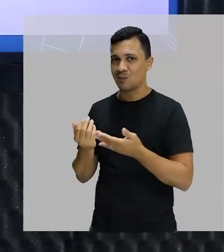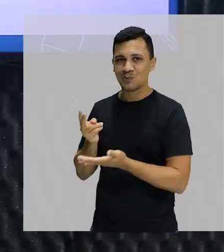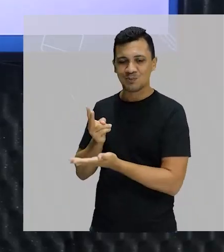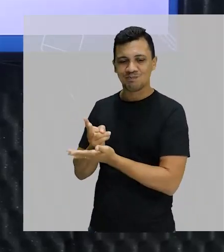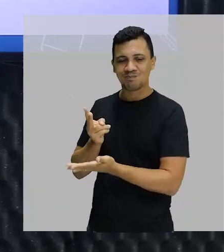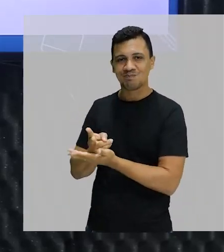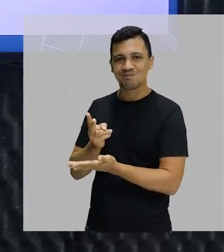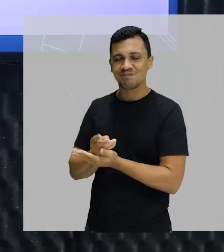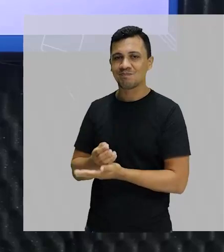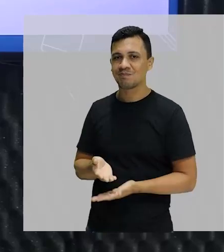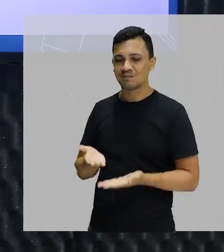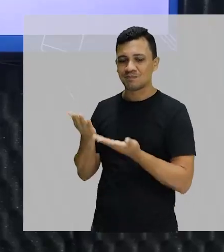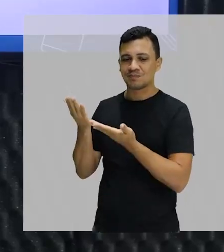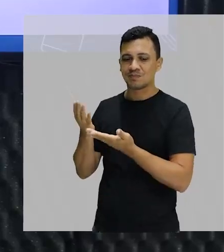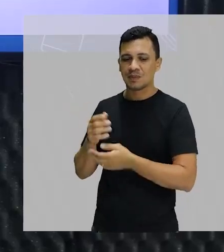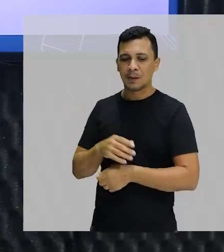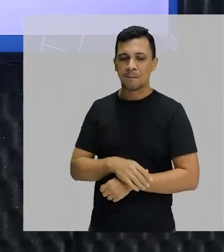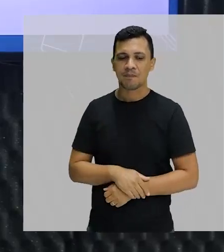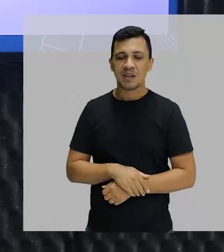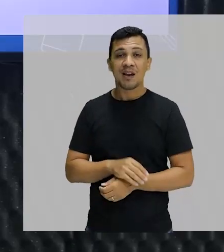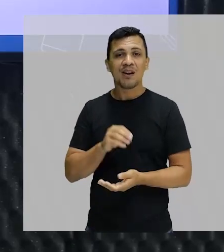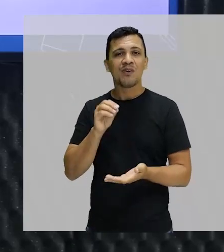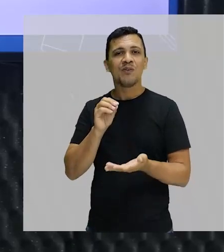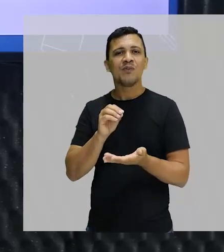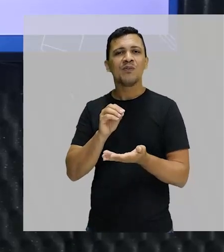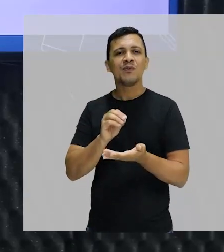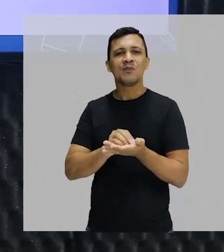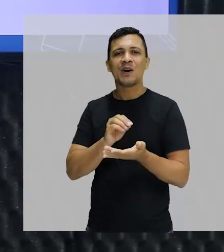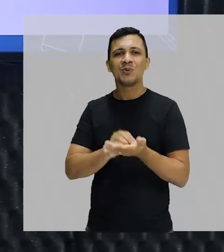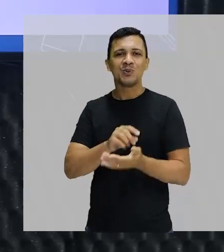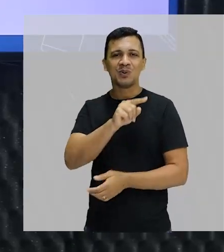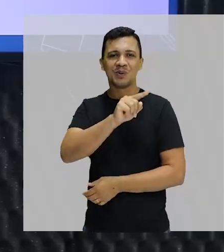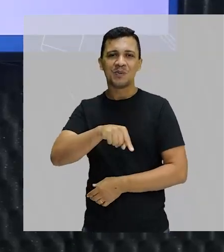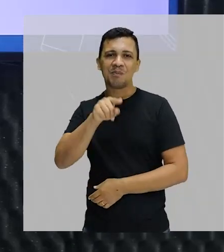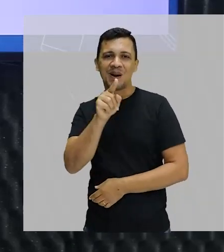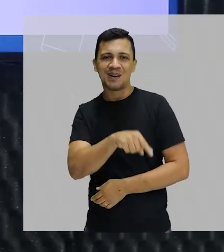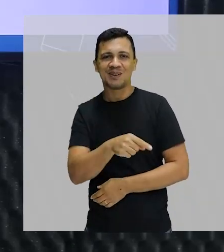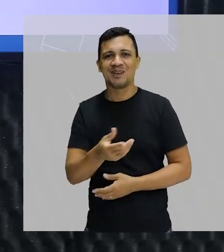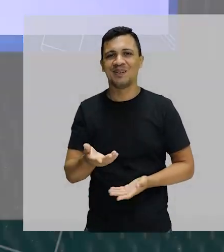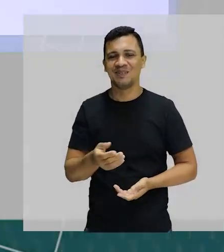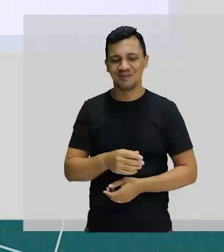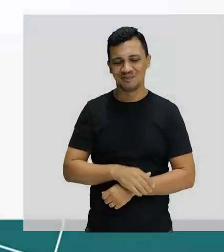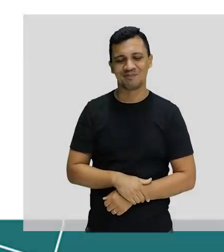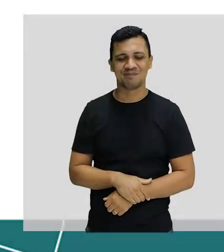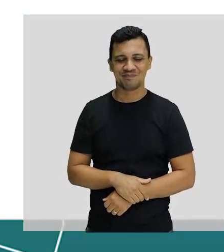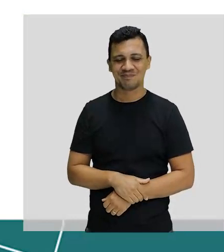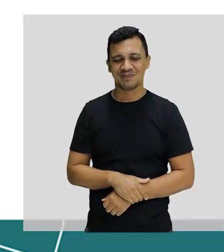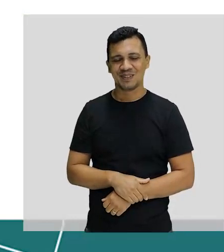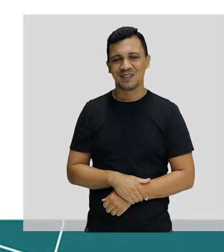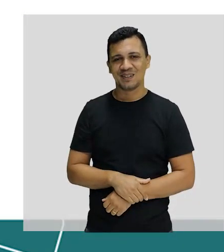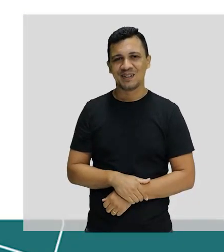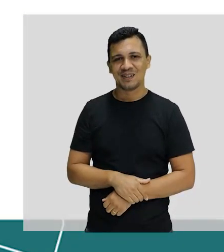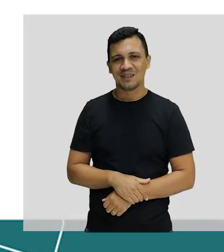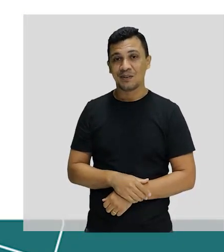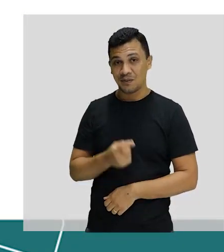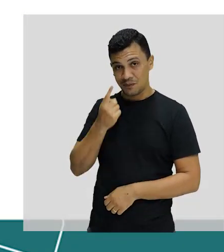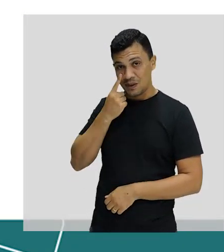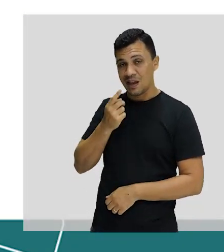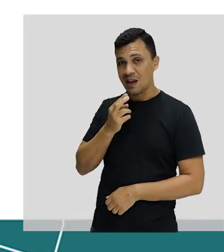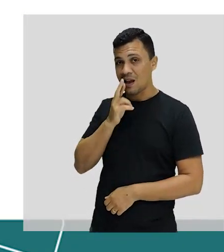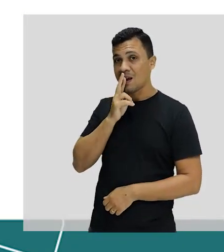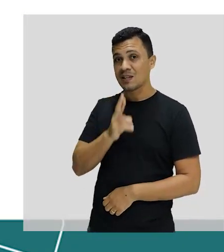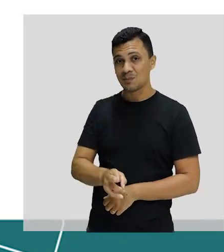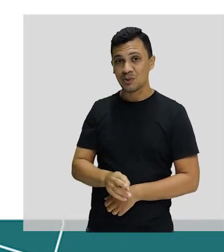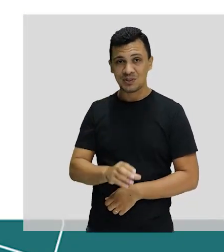né, passaremos para... Ah, faltou só eu marcar o gabarito, já estou avexada aqui. Então, veja, o nosso gabarito aqui é a letra